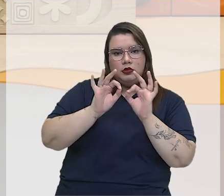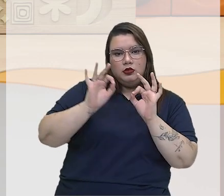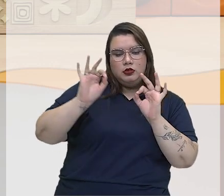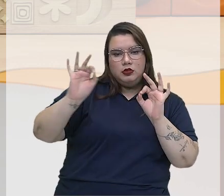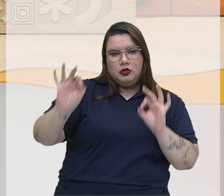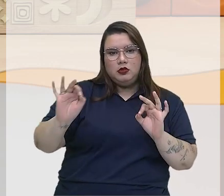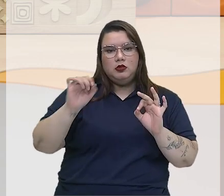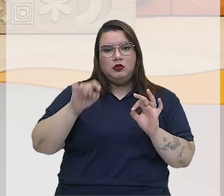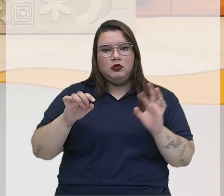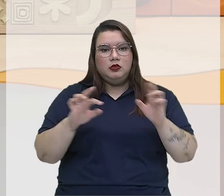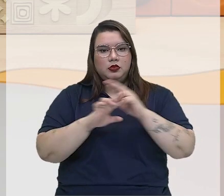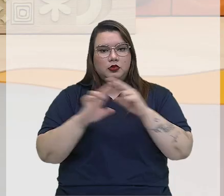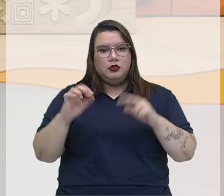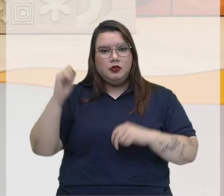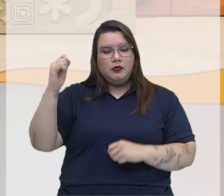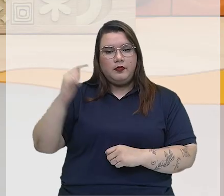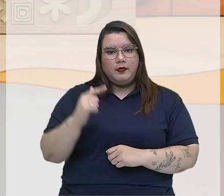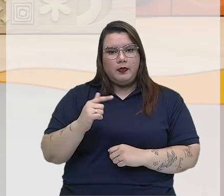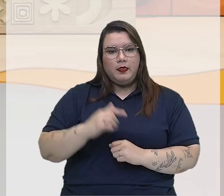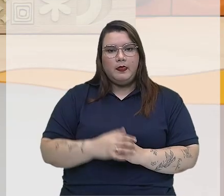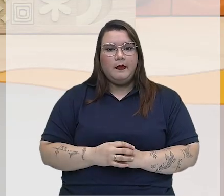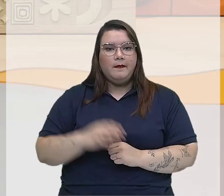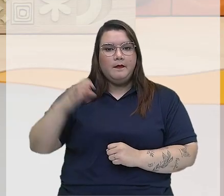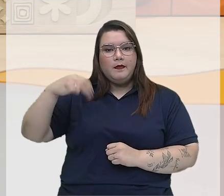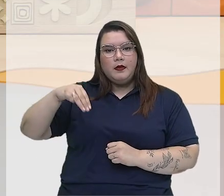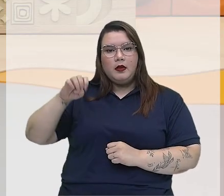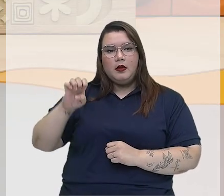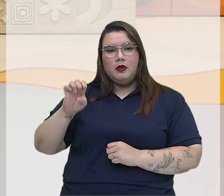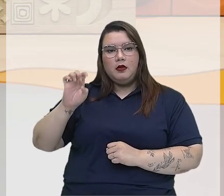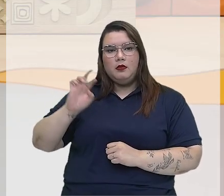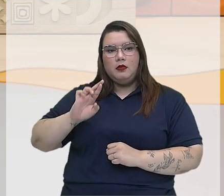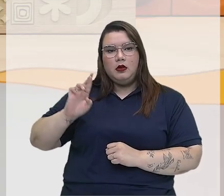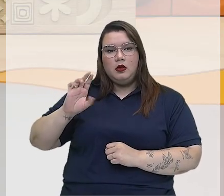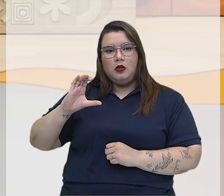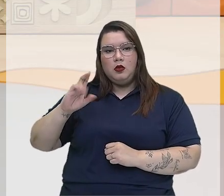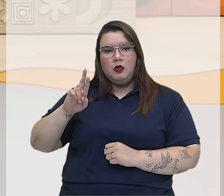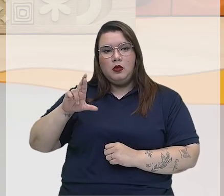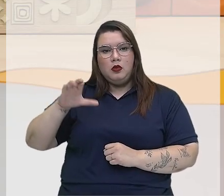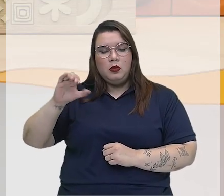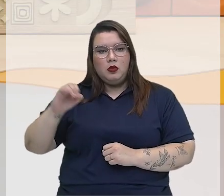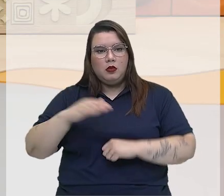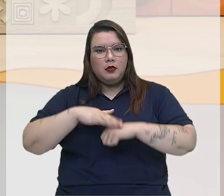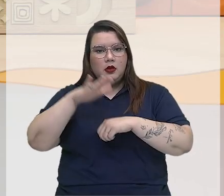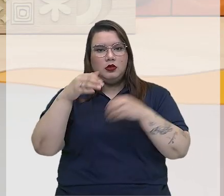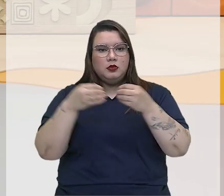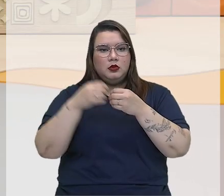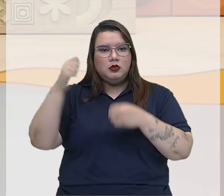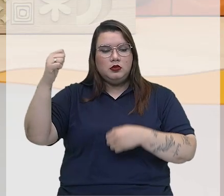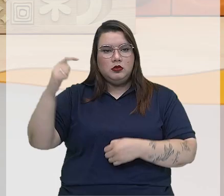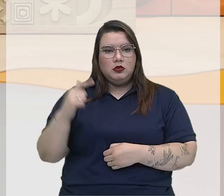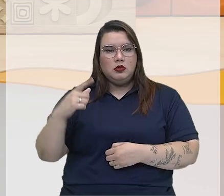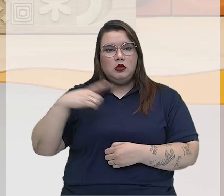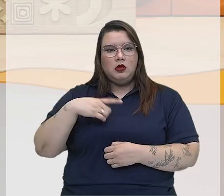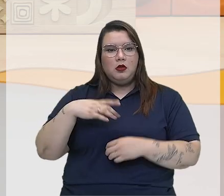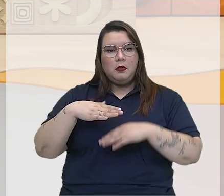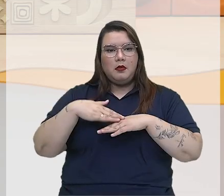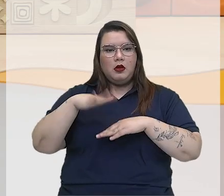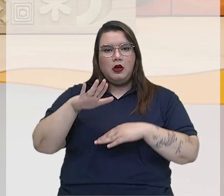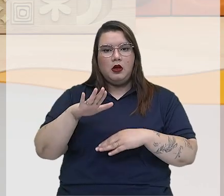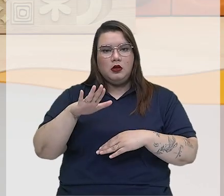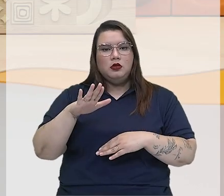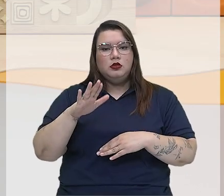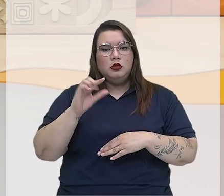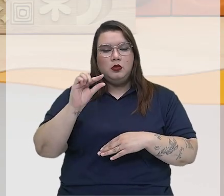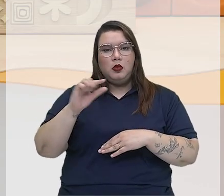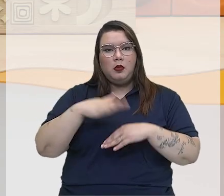distância que cada planeta tem em relação ao Sol. Mercúrio é o mais perto do Sol, tá? Ele tem um pouco mais